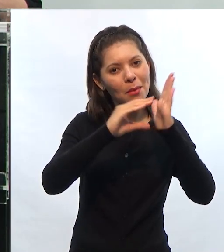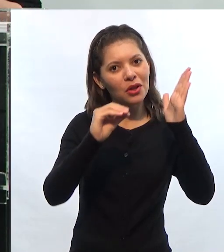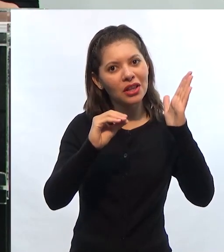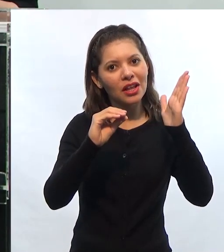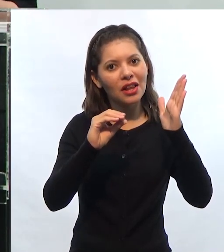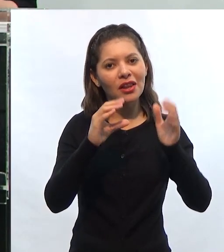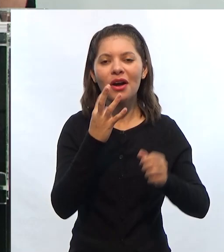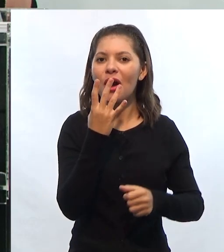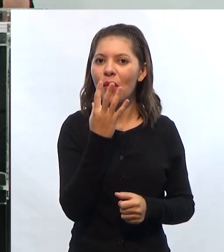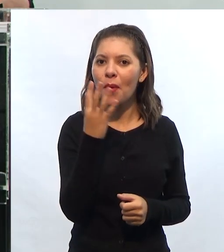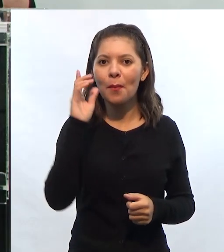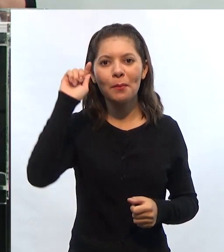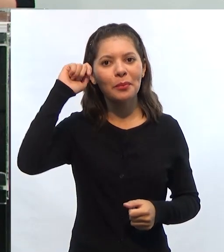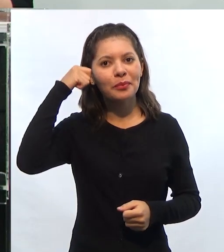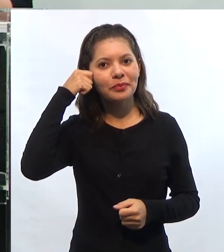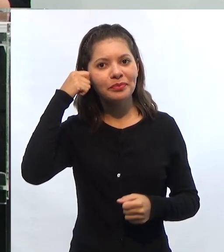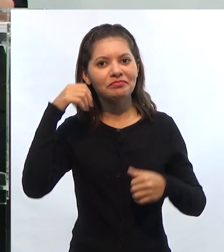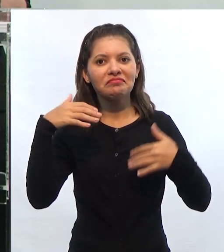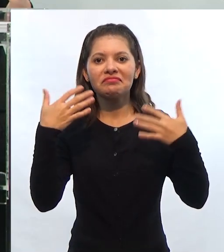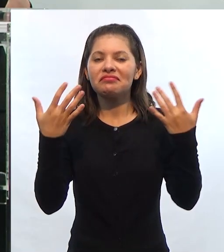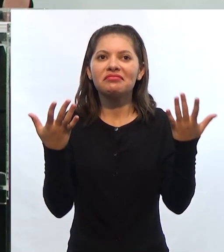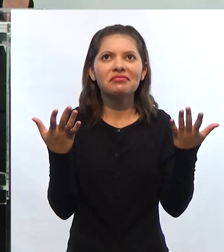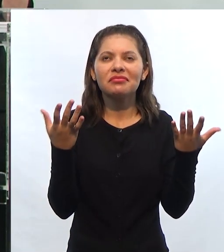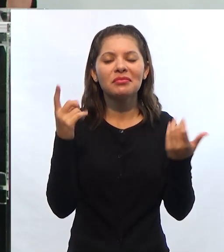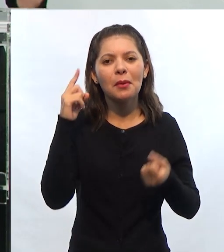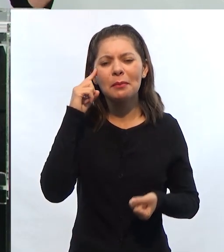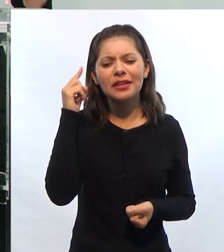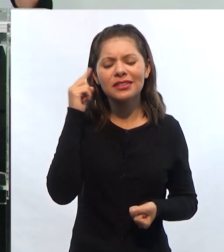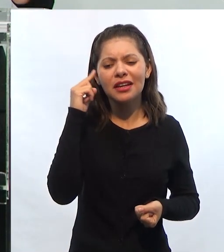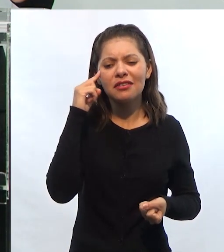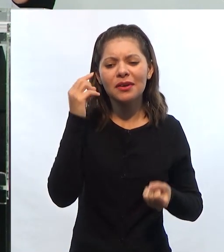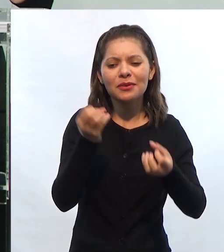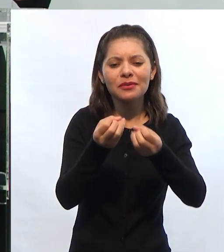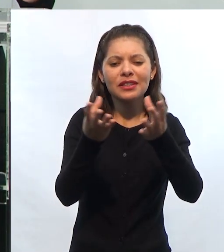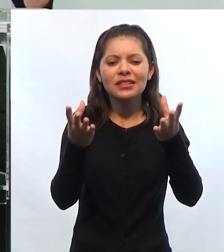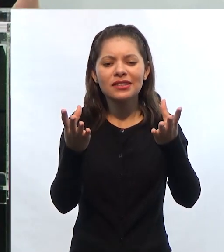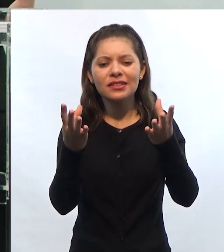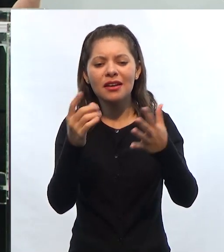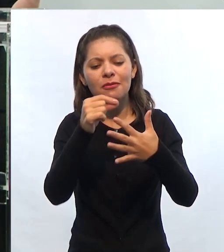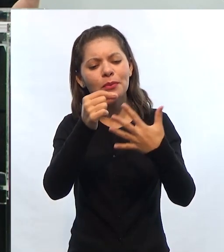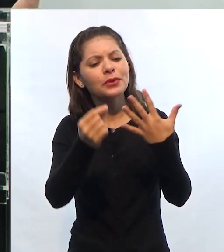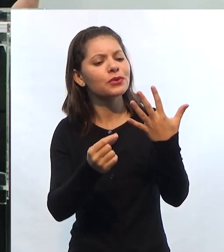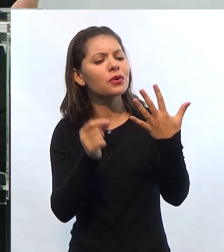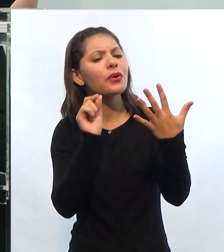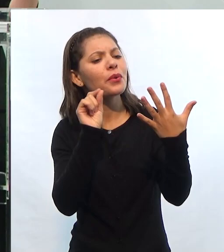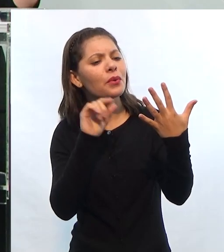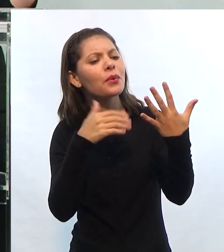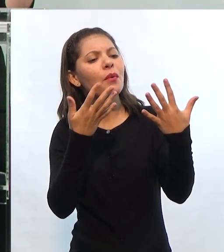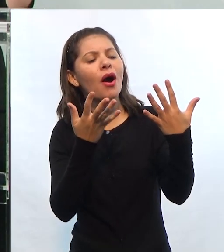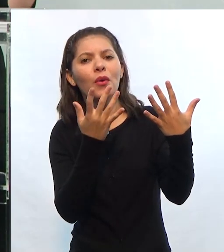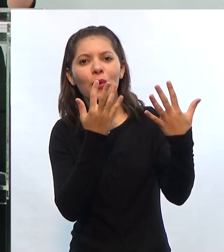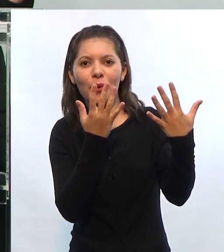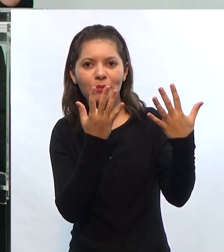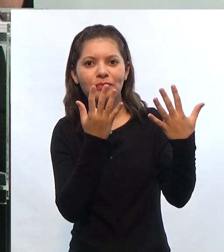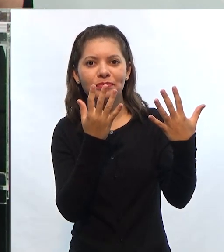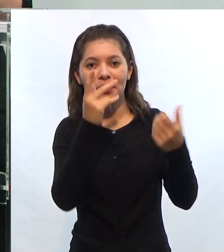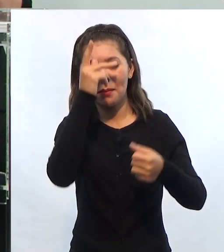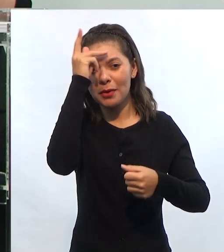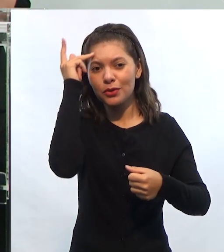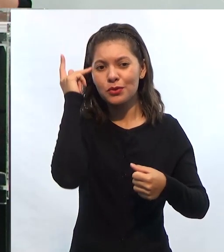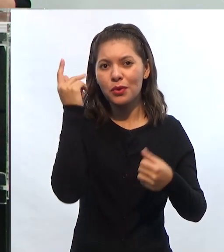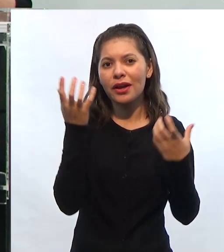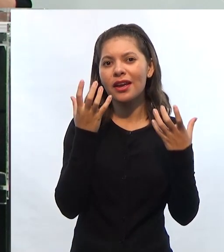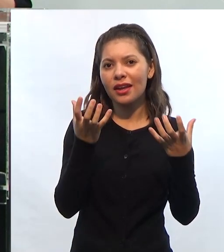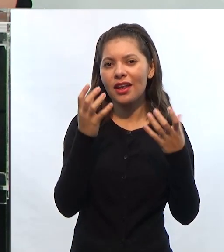cor preta. Ou seja, eles não estavam pensando em oferecer opções para o consumidor, porque as pessoas queriam ter um carro,